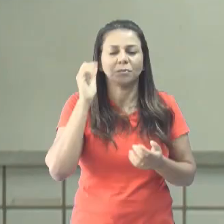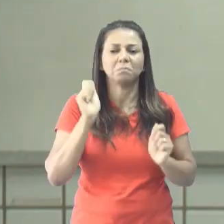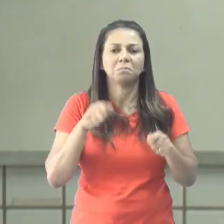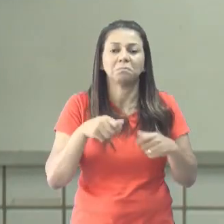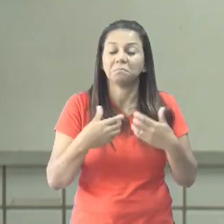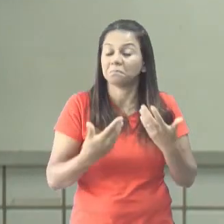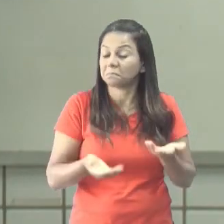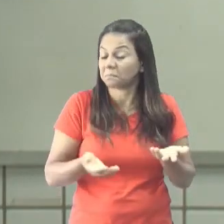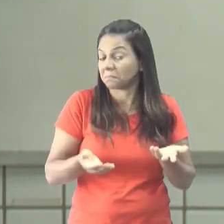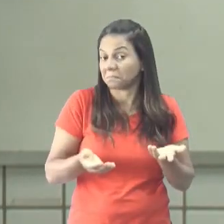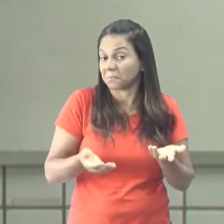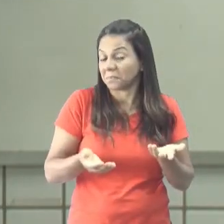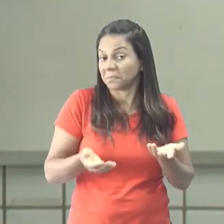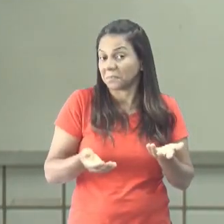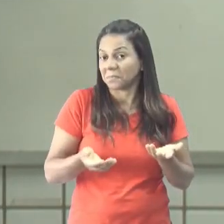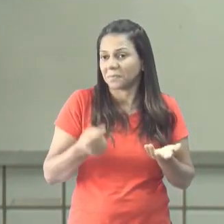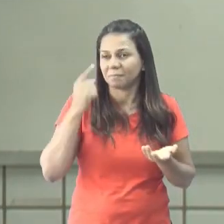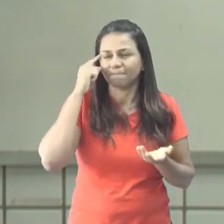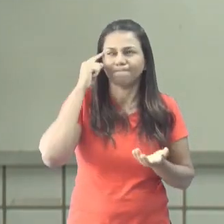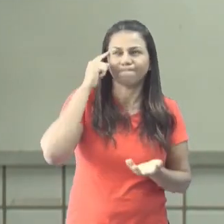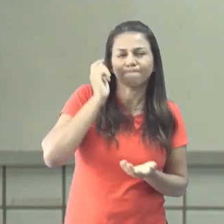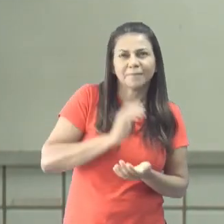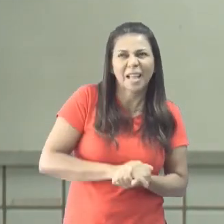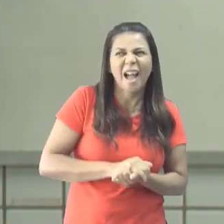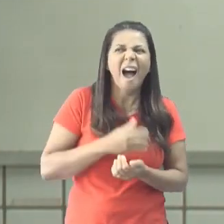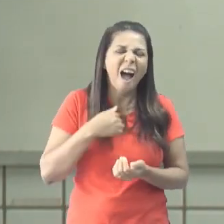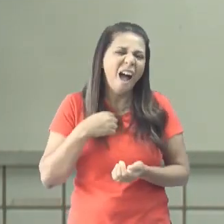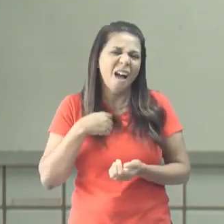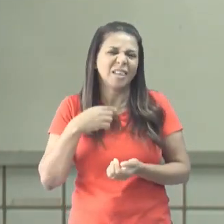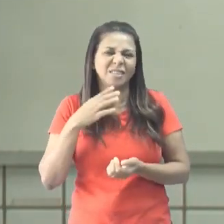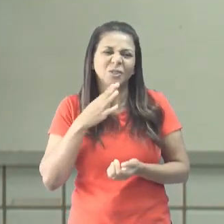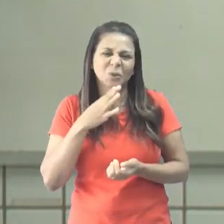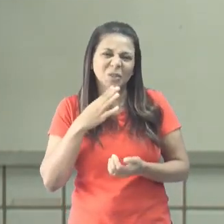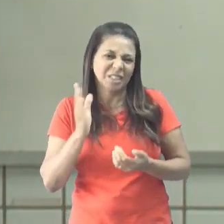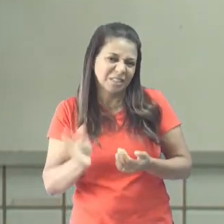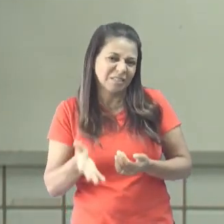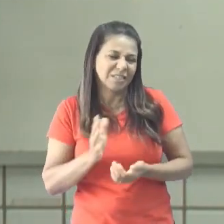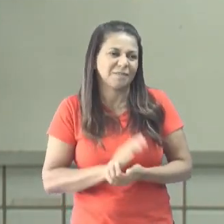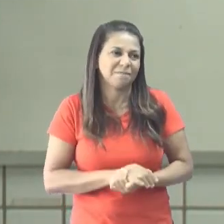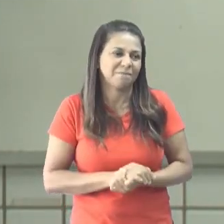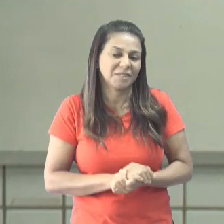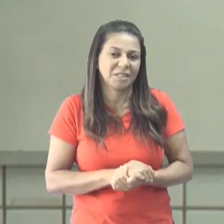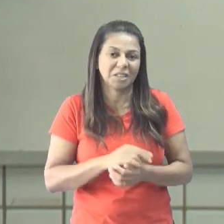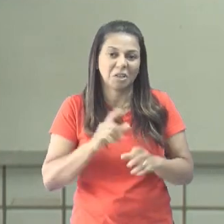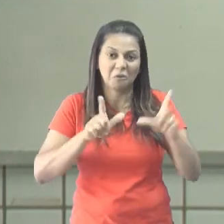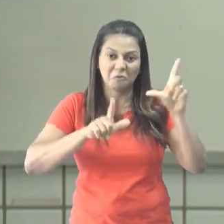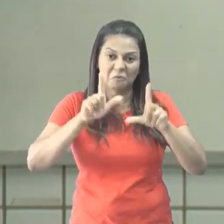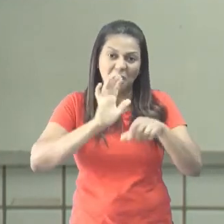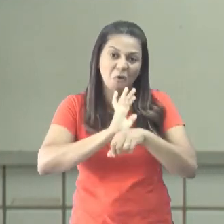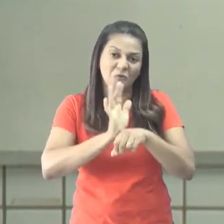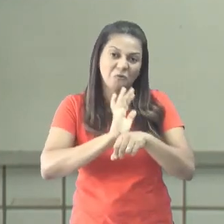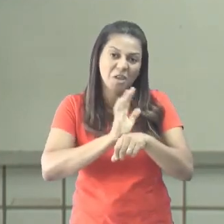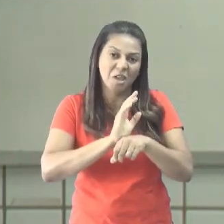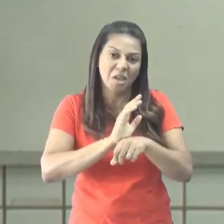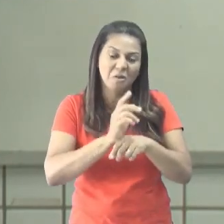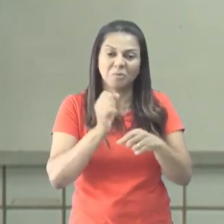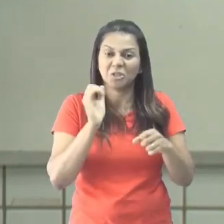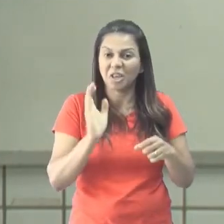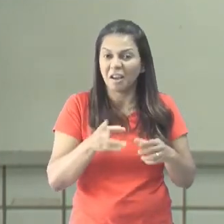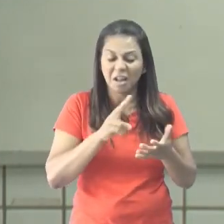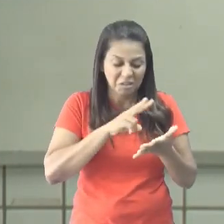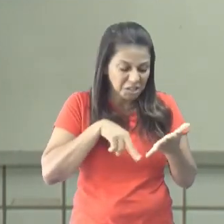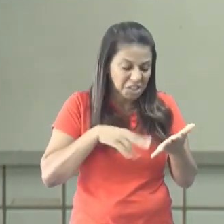não, mas alguém pode estar pensando, ah, eu conheço Romeu e Julieta, eu já assisti ao filme, eu já vi desenho, eu já li